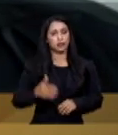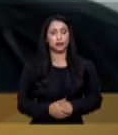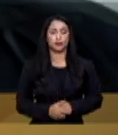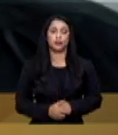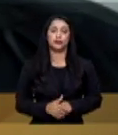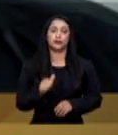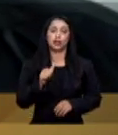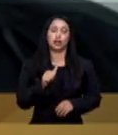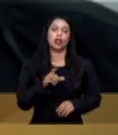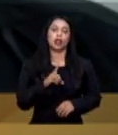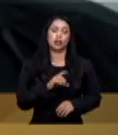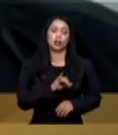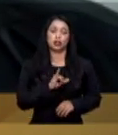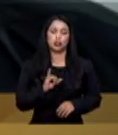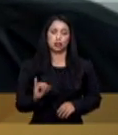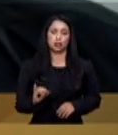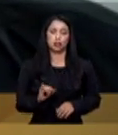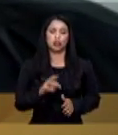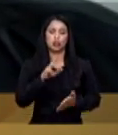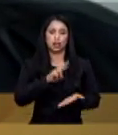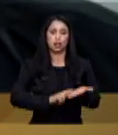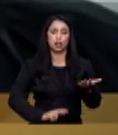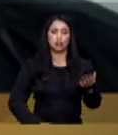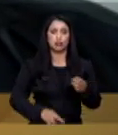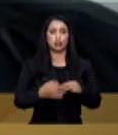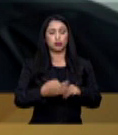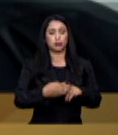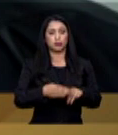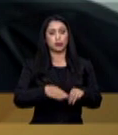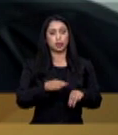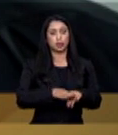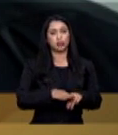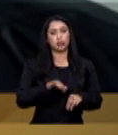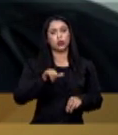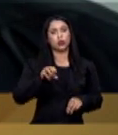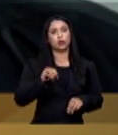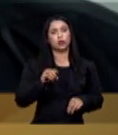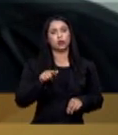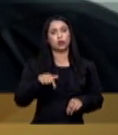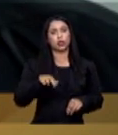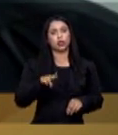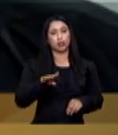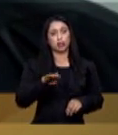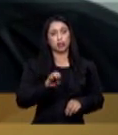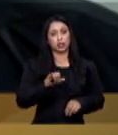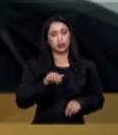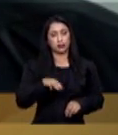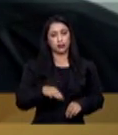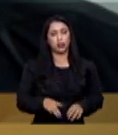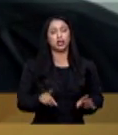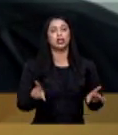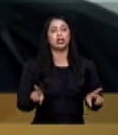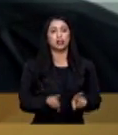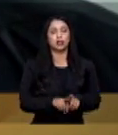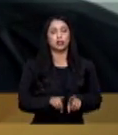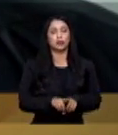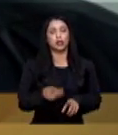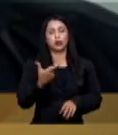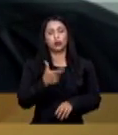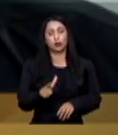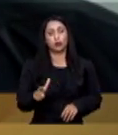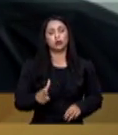A DI 3237, de relatoria do ministro Joaquim Barbosa. E a DI 3247, de relatoria da ministra